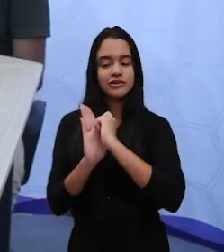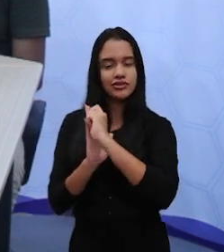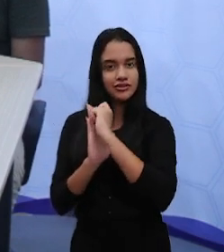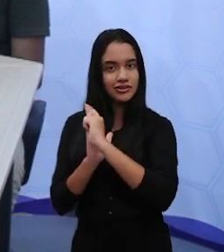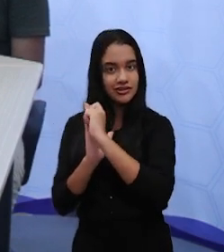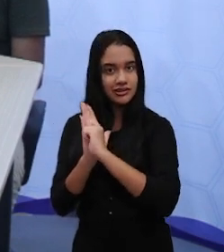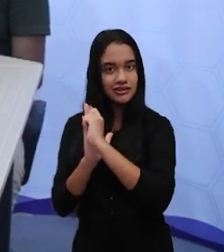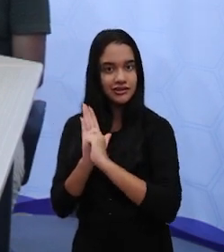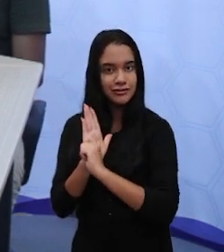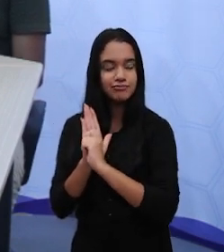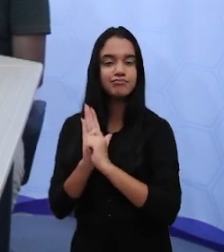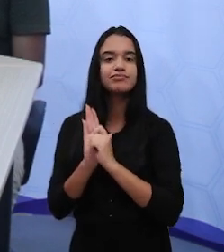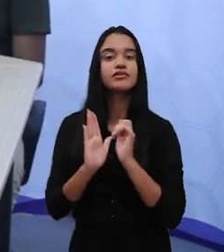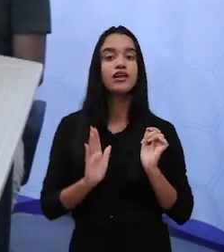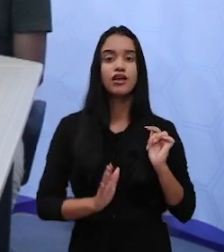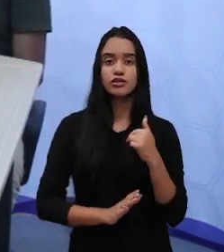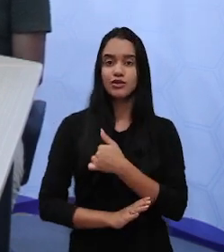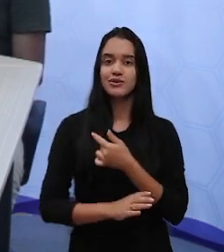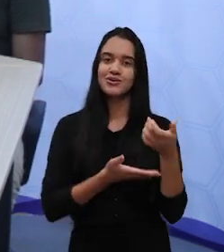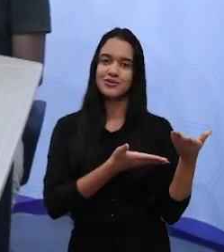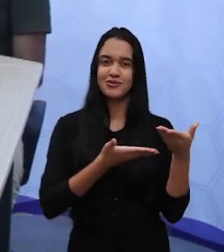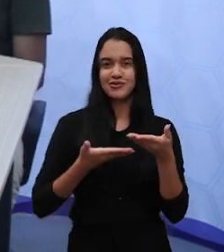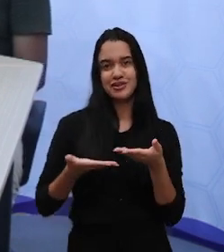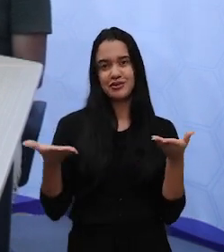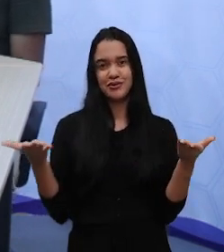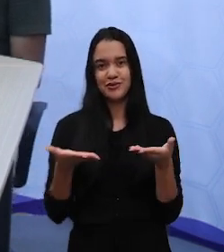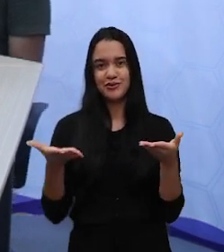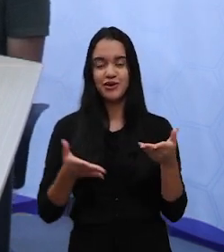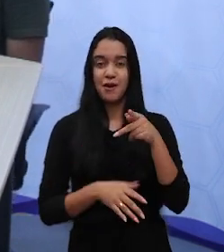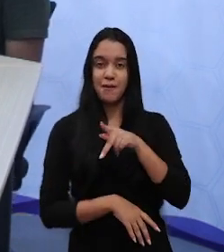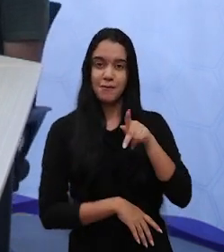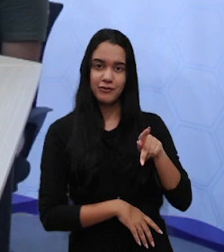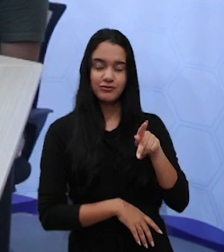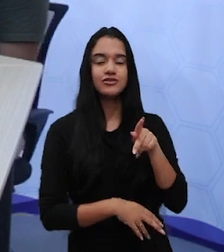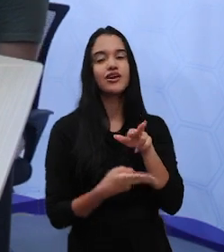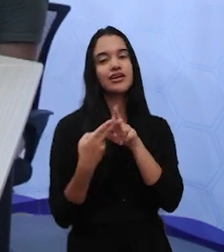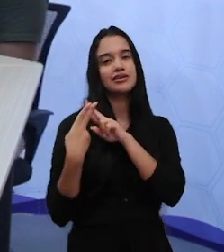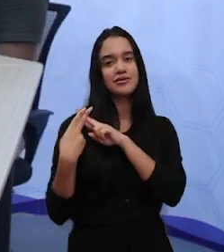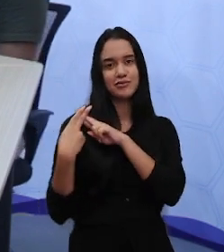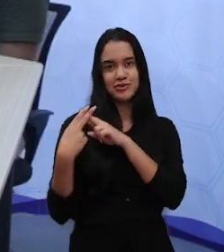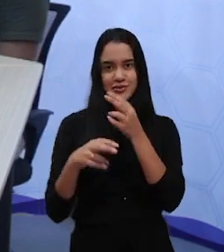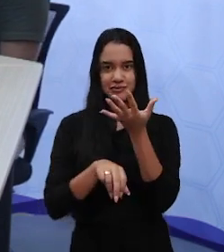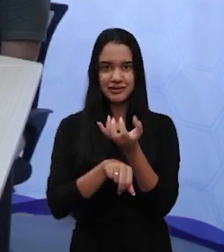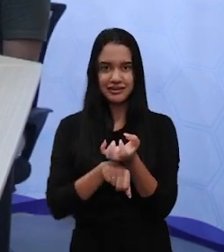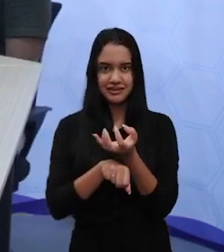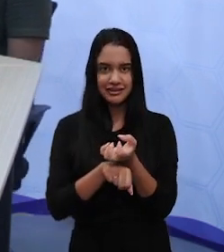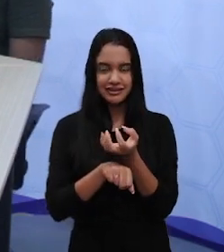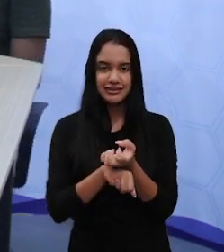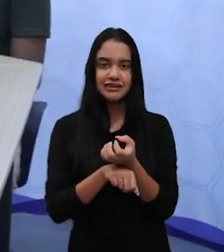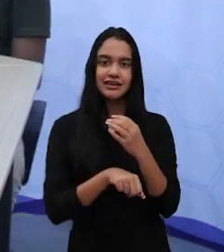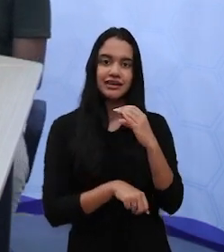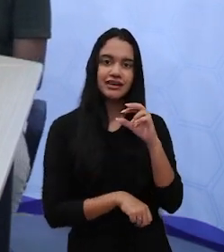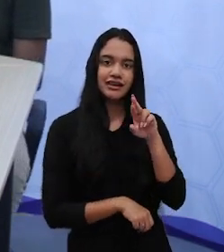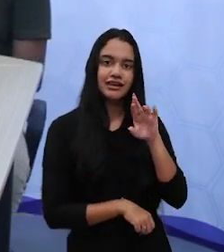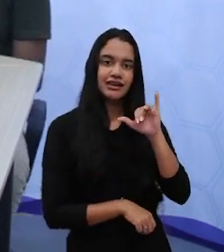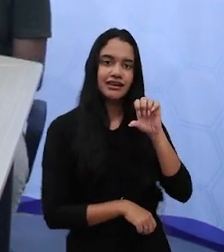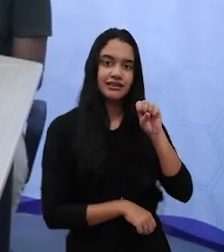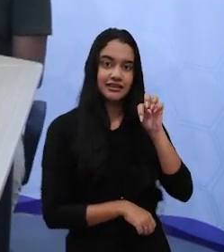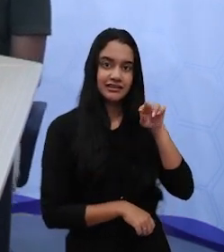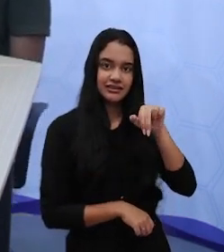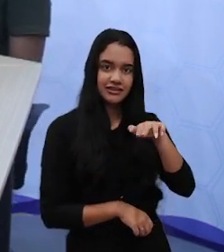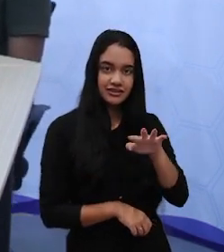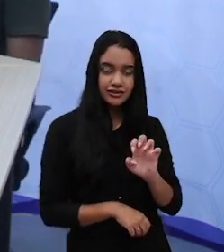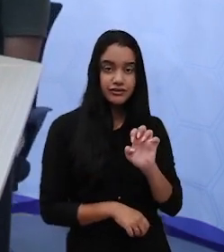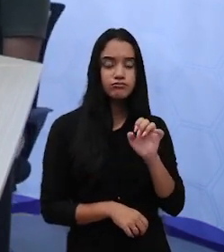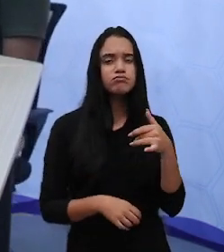este respeito, nós convidamos hoje a professora responsável pela disciplina, Cristiane Monteiro,